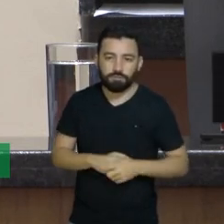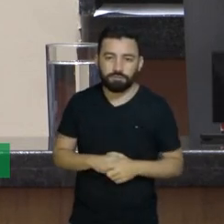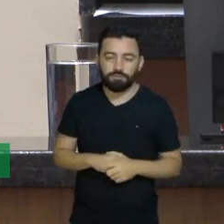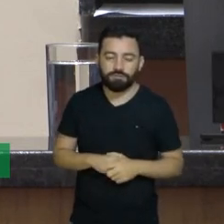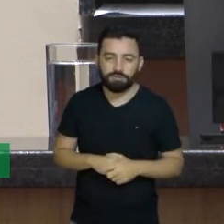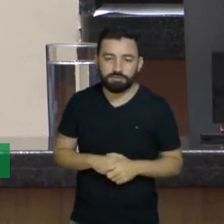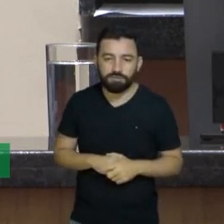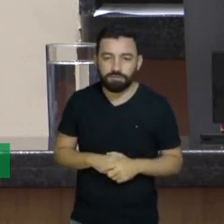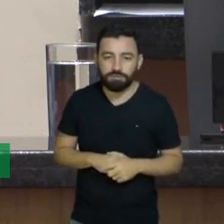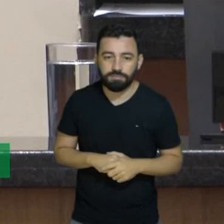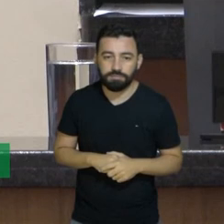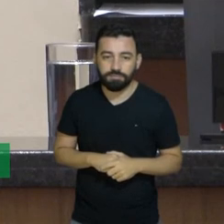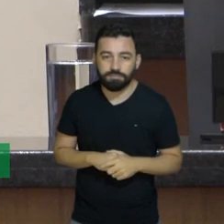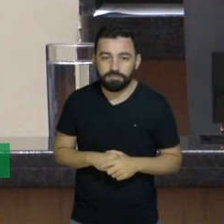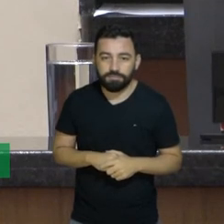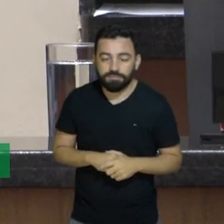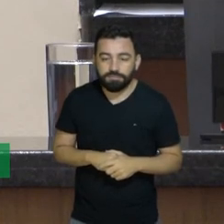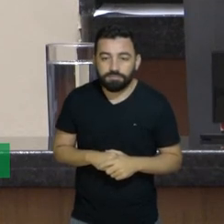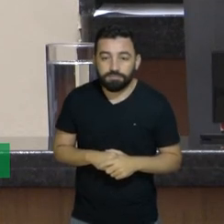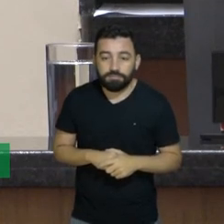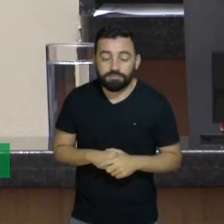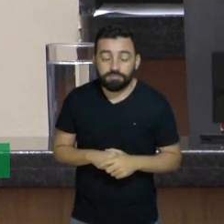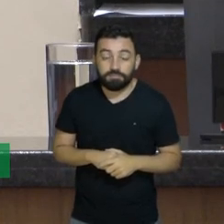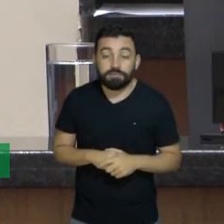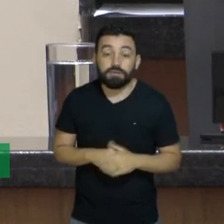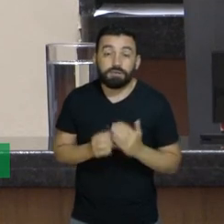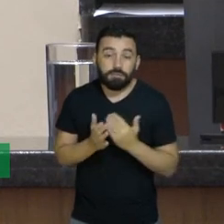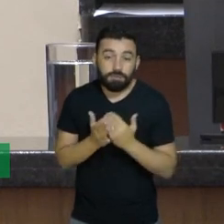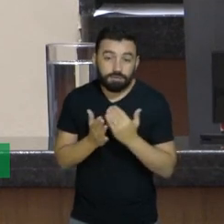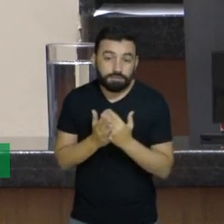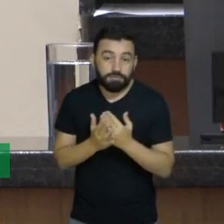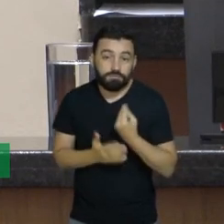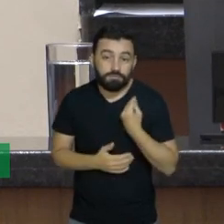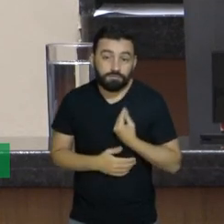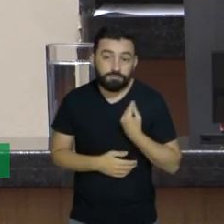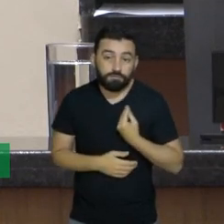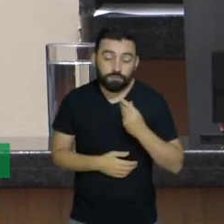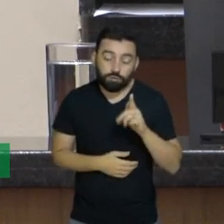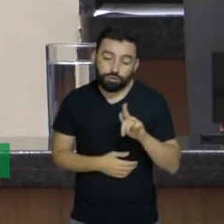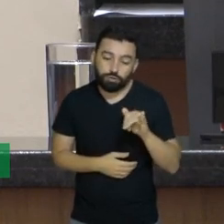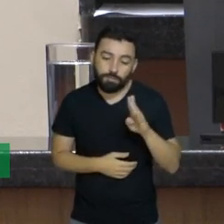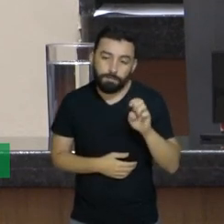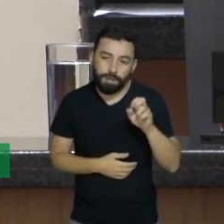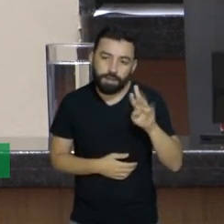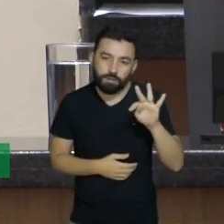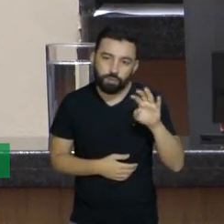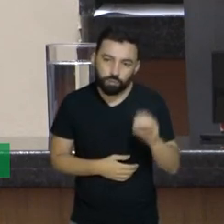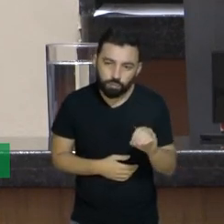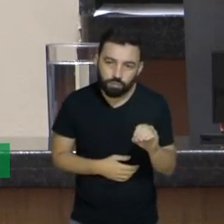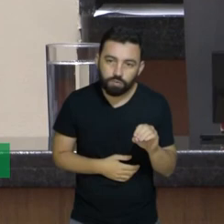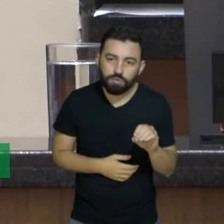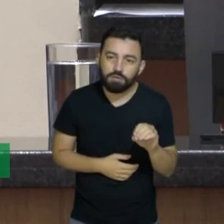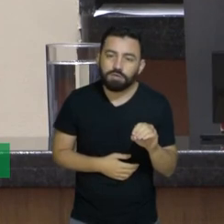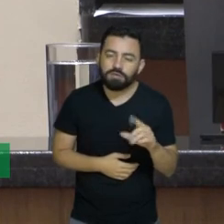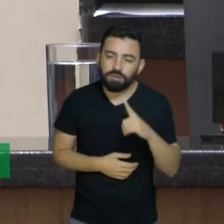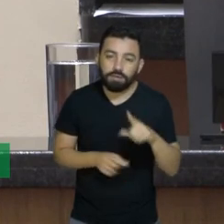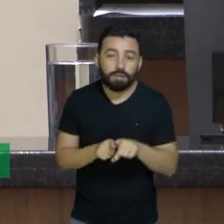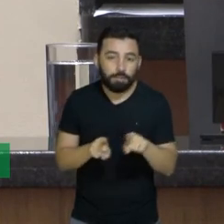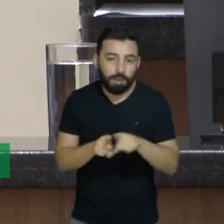Então, além da presença do Gilberto Ronconi, nós teremos a presença das realeza